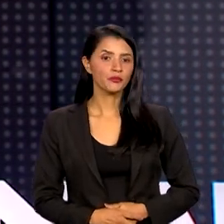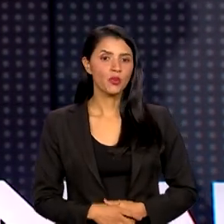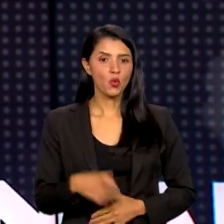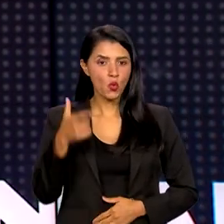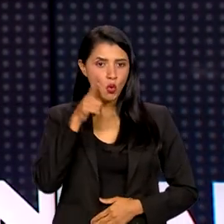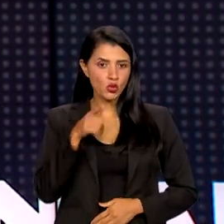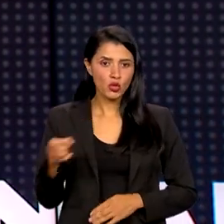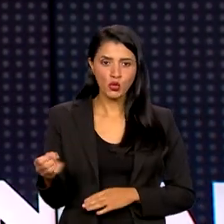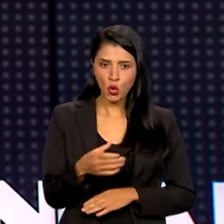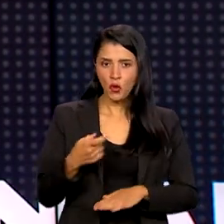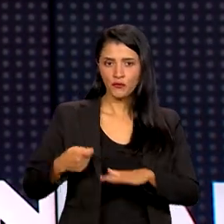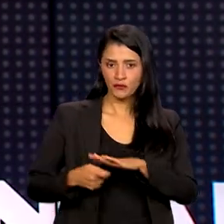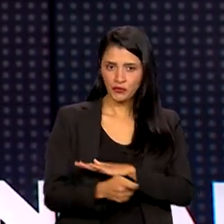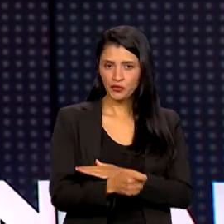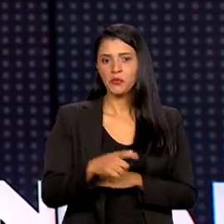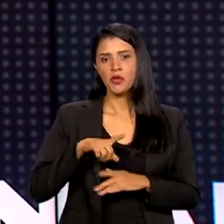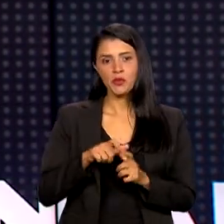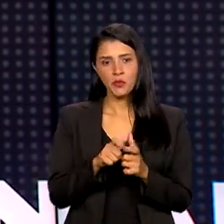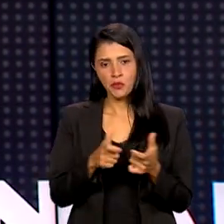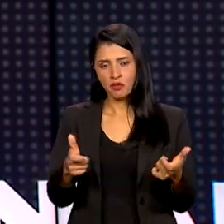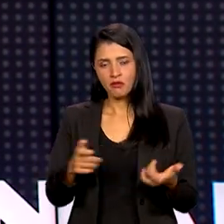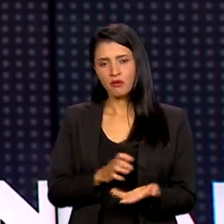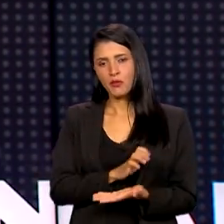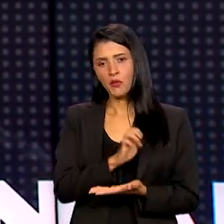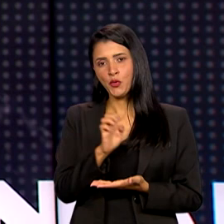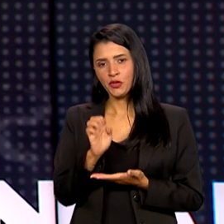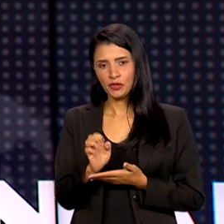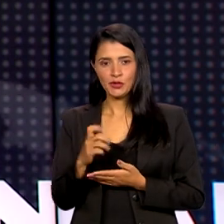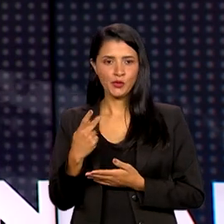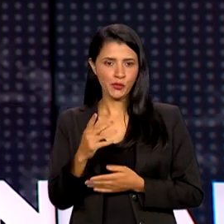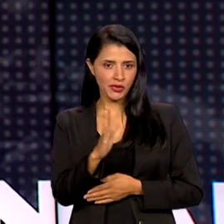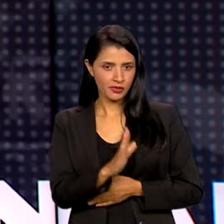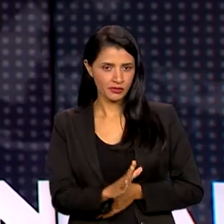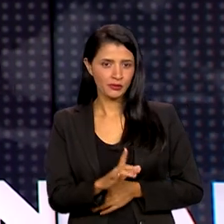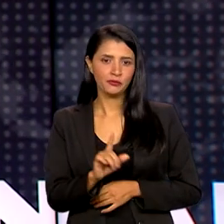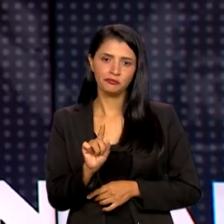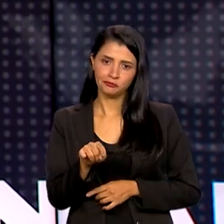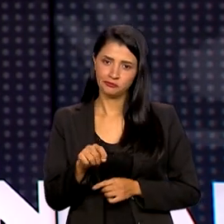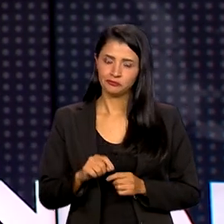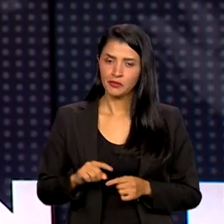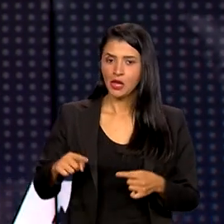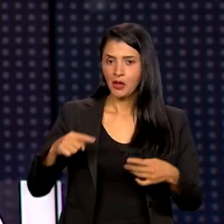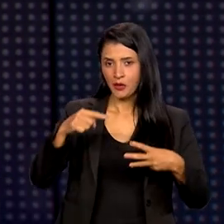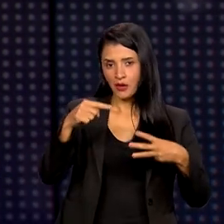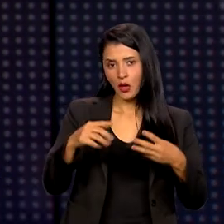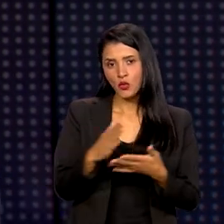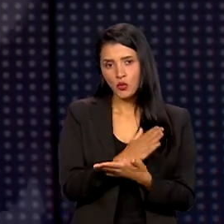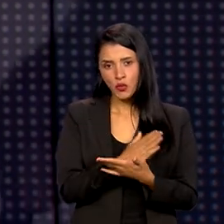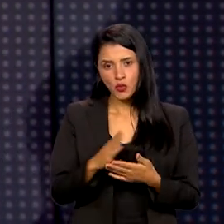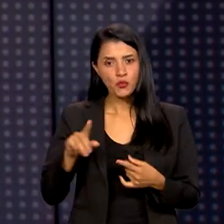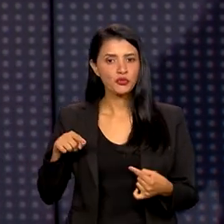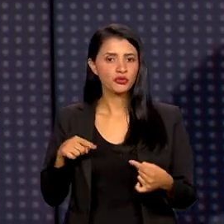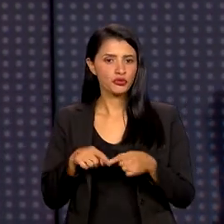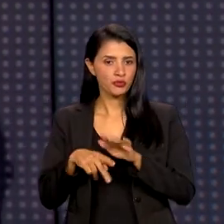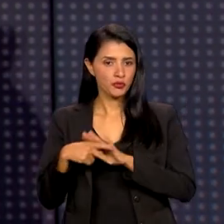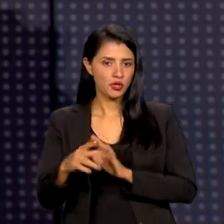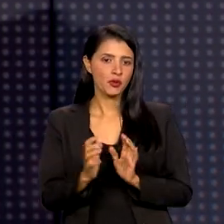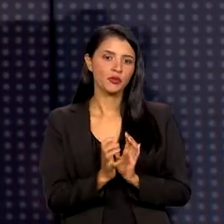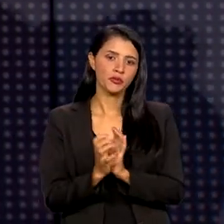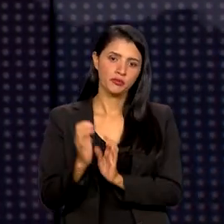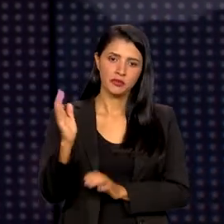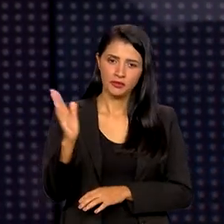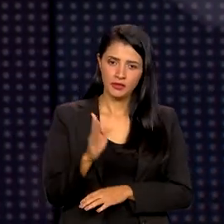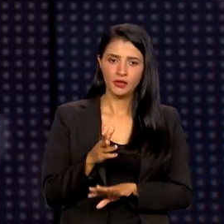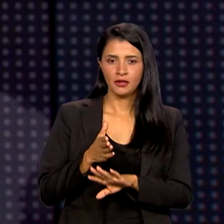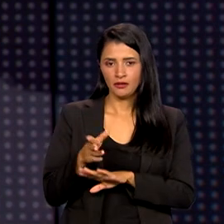atrair novos investimentos e expandir a base exportadora do Brasil. Esses são alguns dos objetivos da